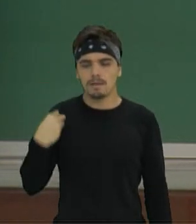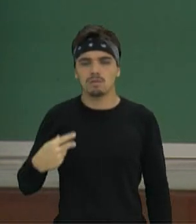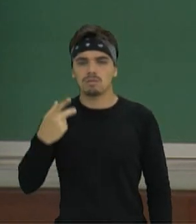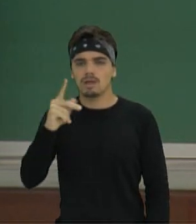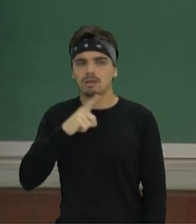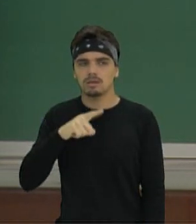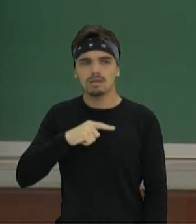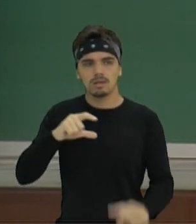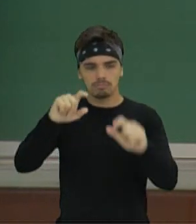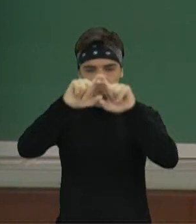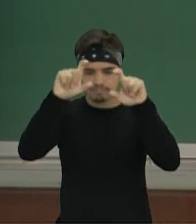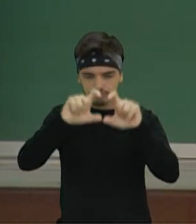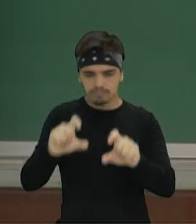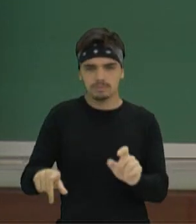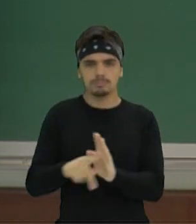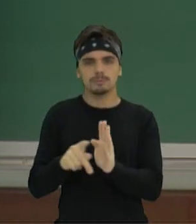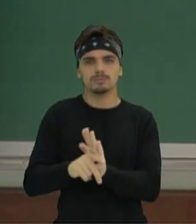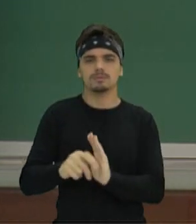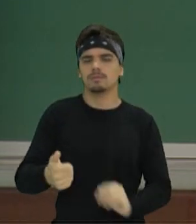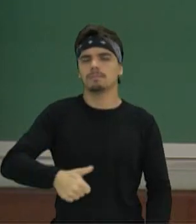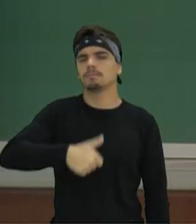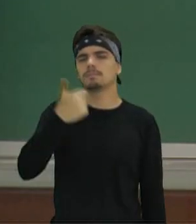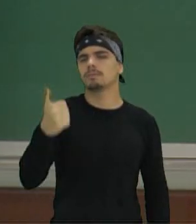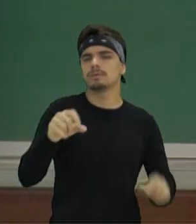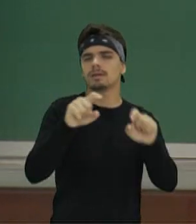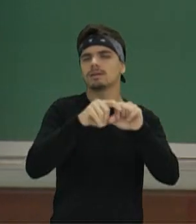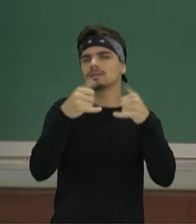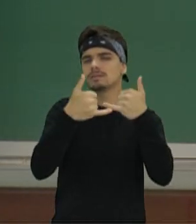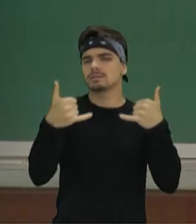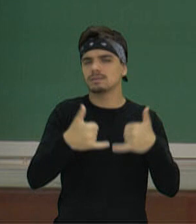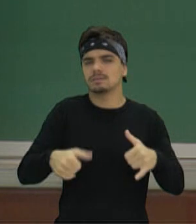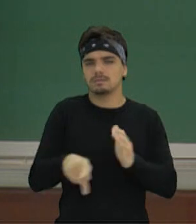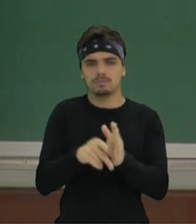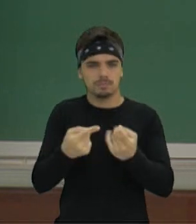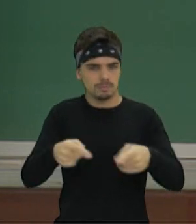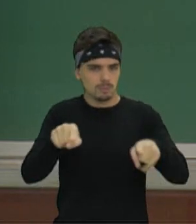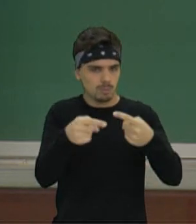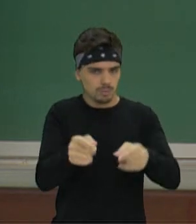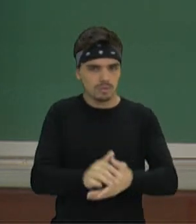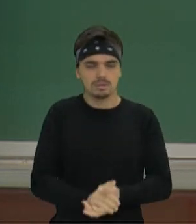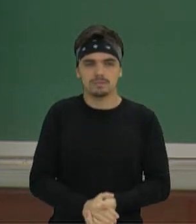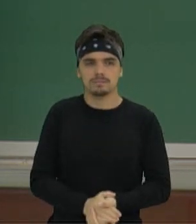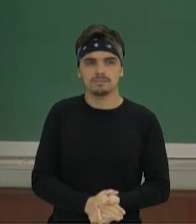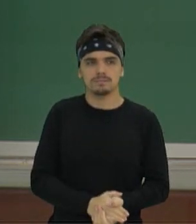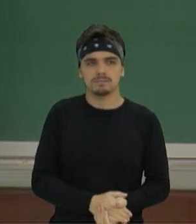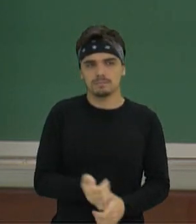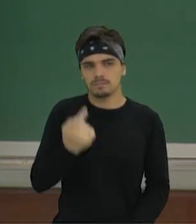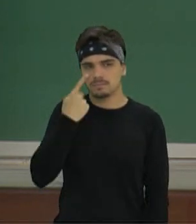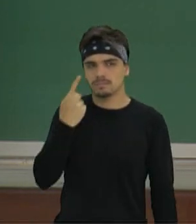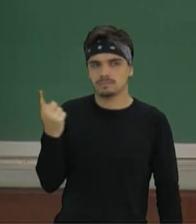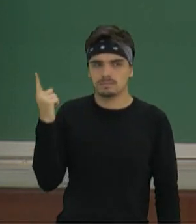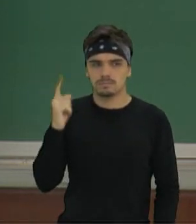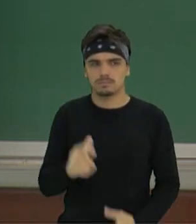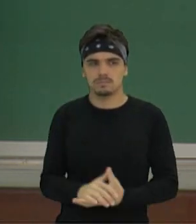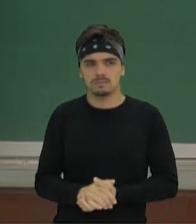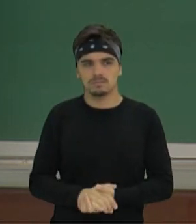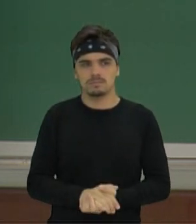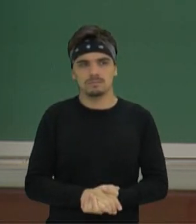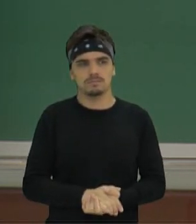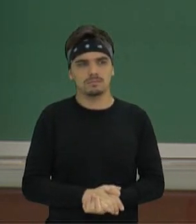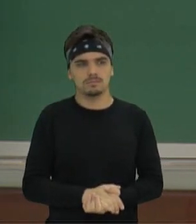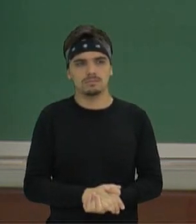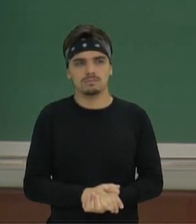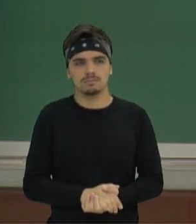trecho acho que as primeiras linhas da música, né? For you I was a flame, love is a losing